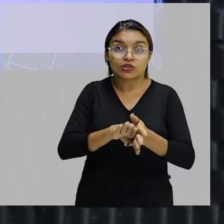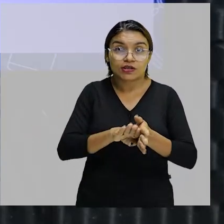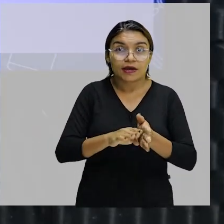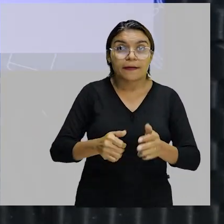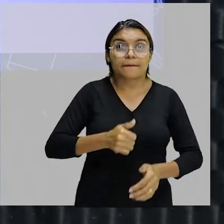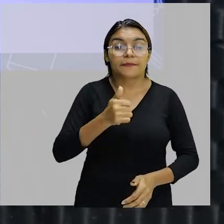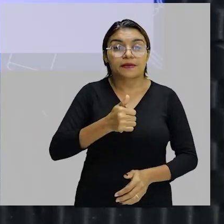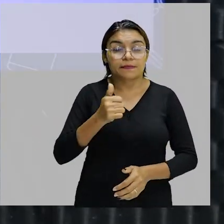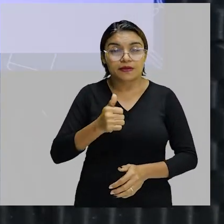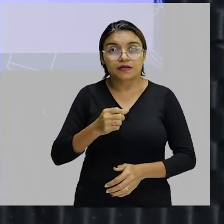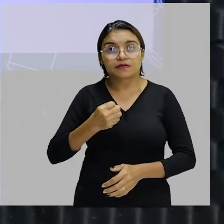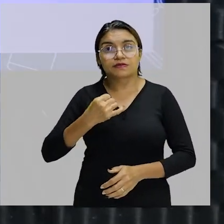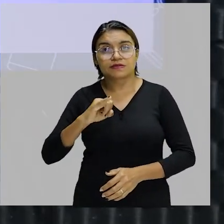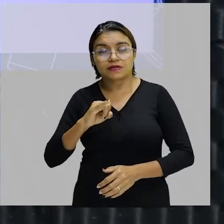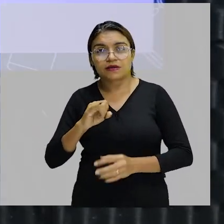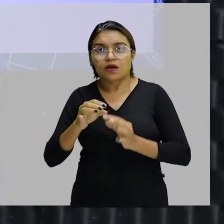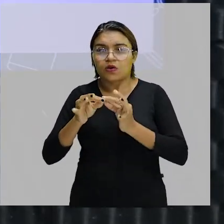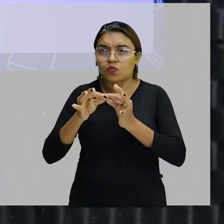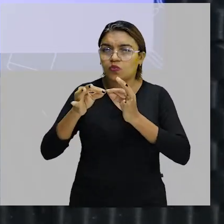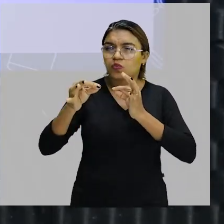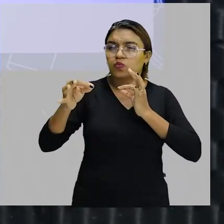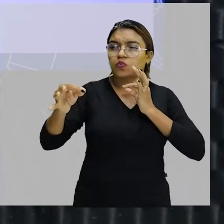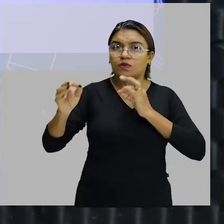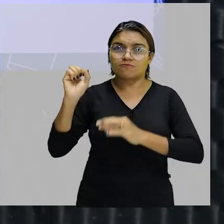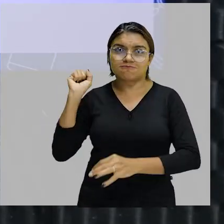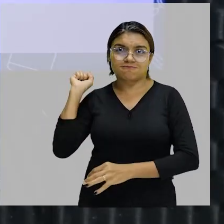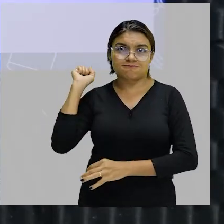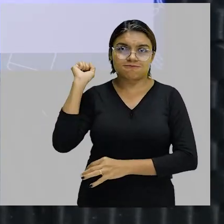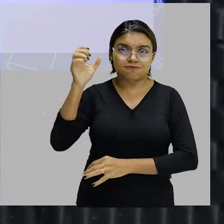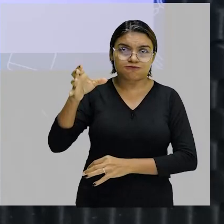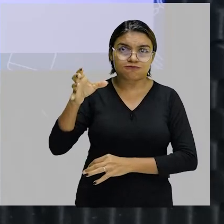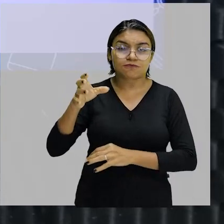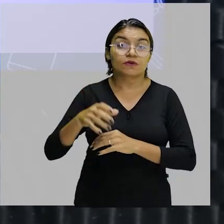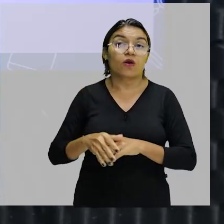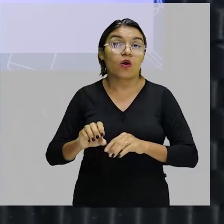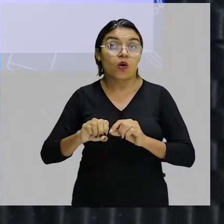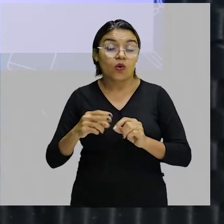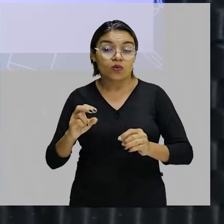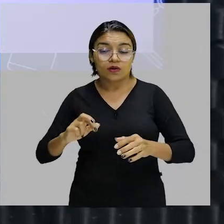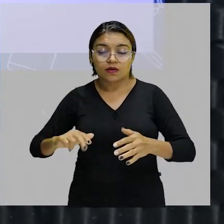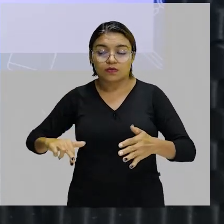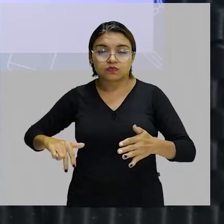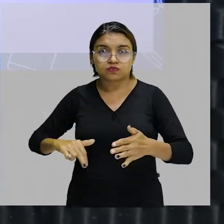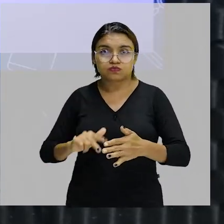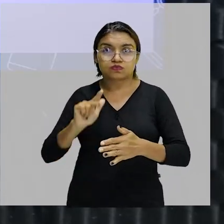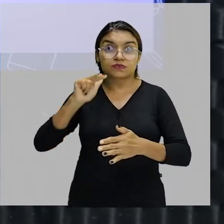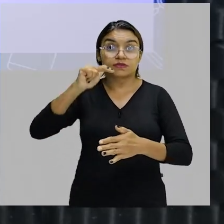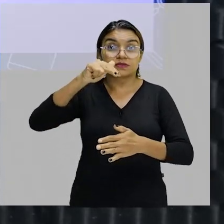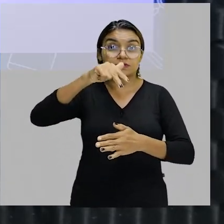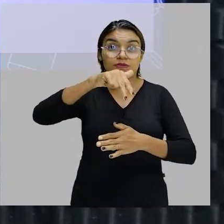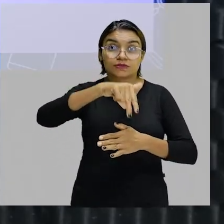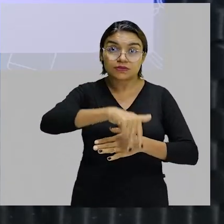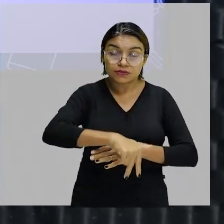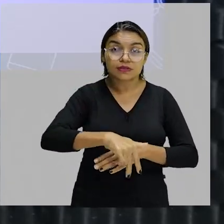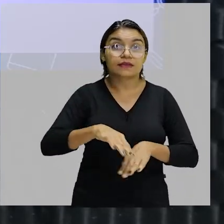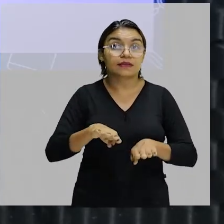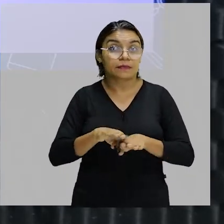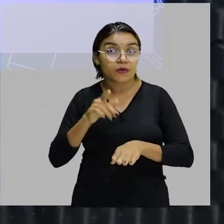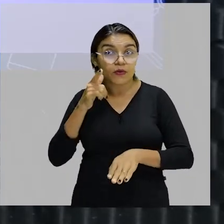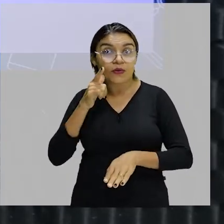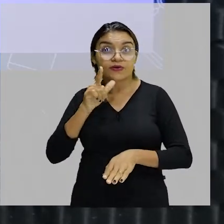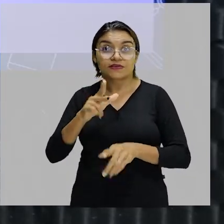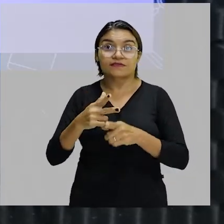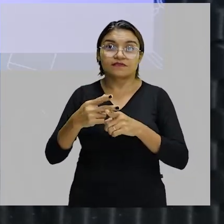distante, aquele que saltar mais distante. Mas o tema da nossa aula hoje aqui, eu falo de atletismo como